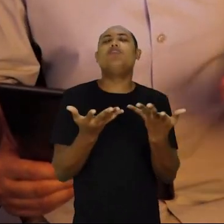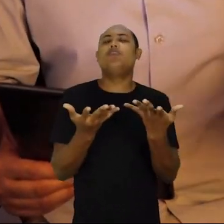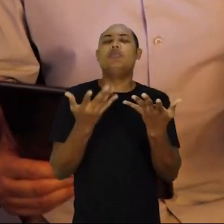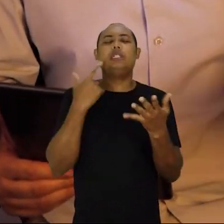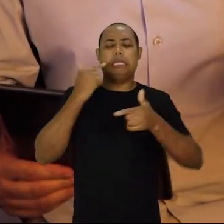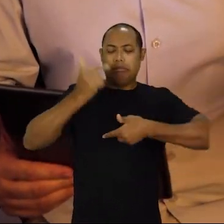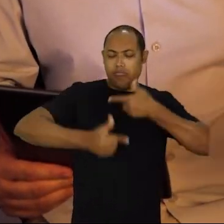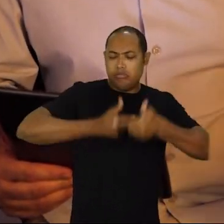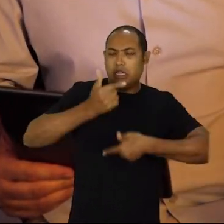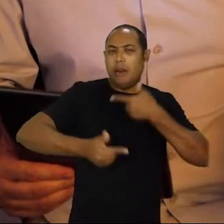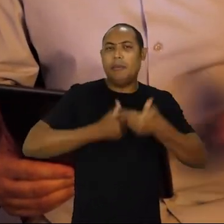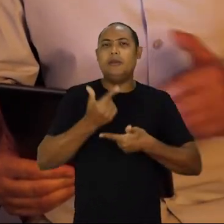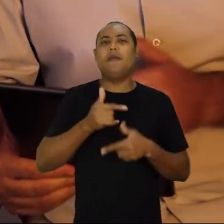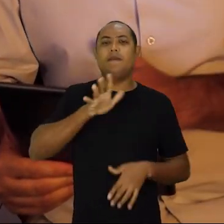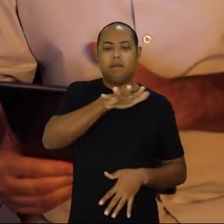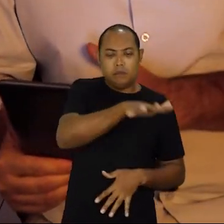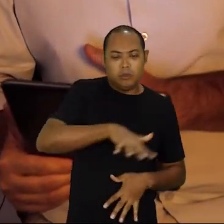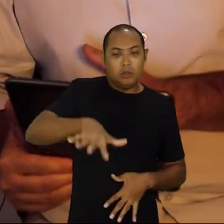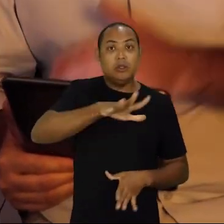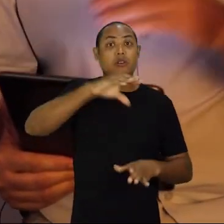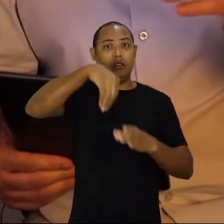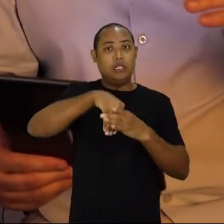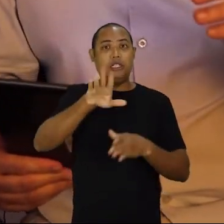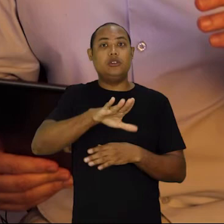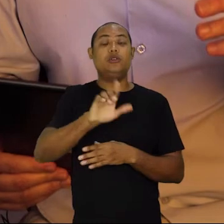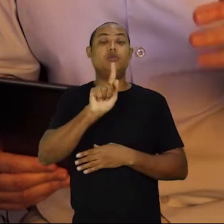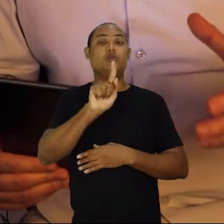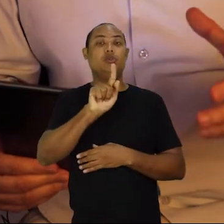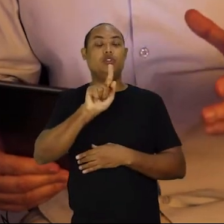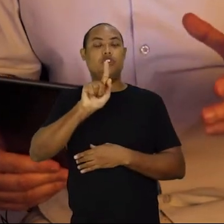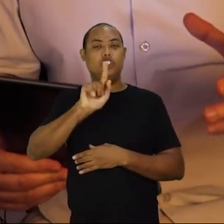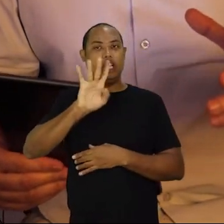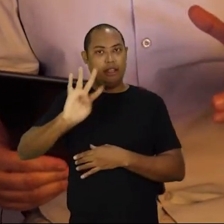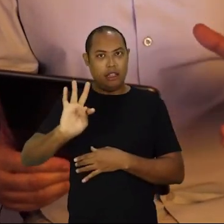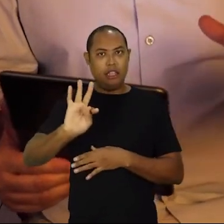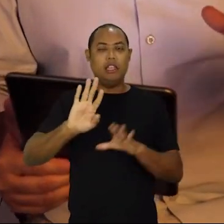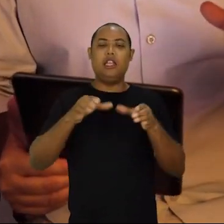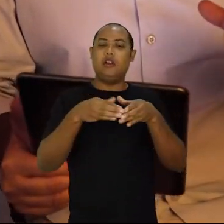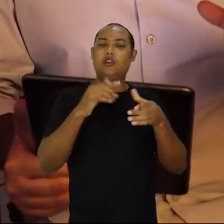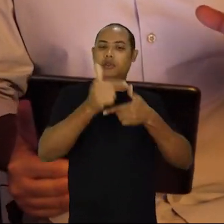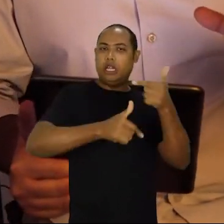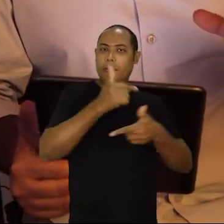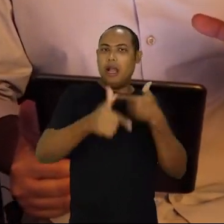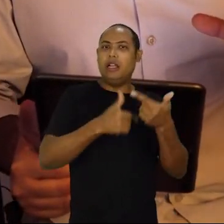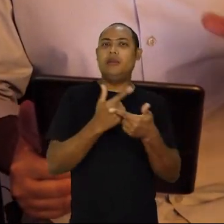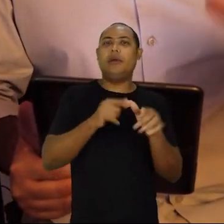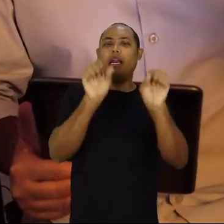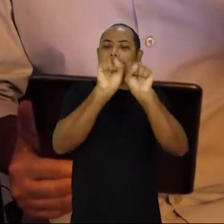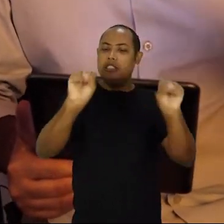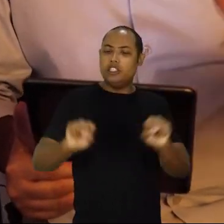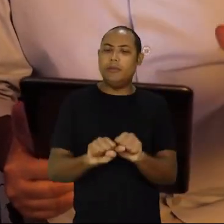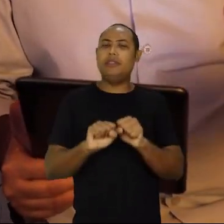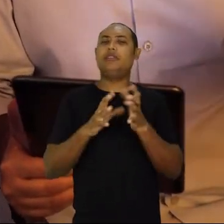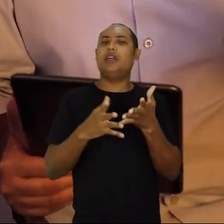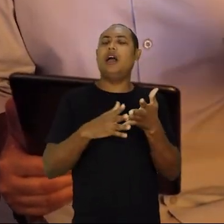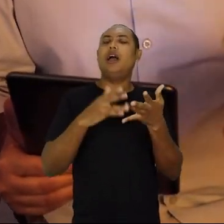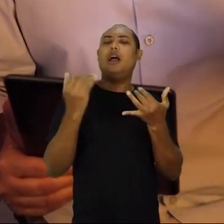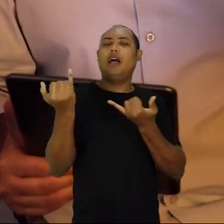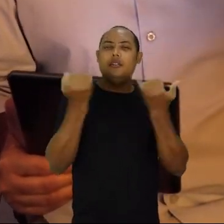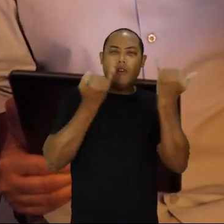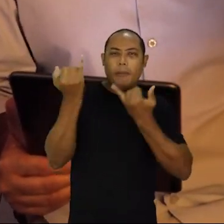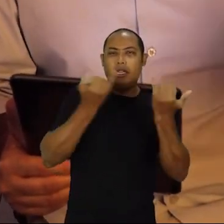indicadores epidemiológicos da Covid, que têm sido trabalhados no âmbito do GT